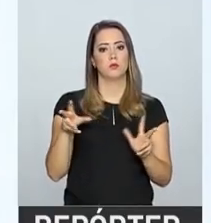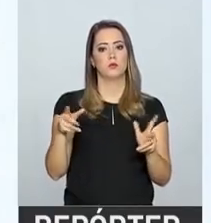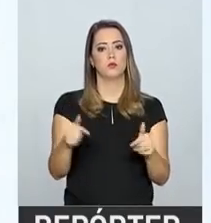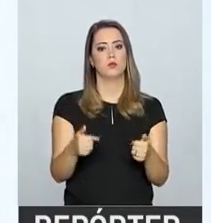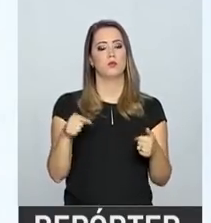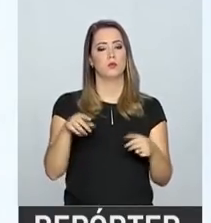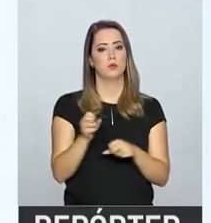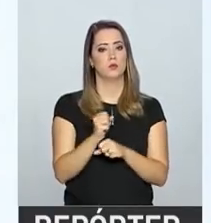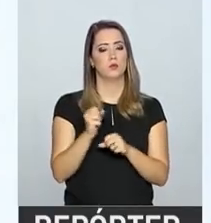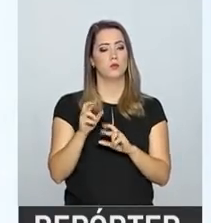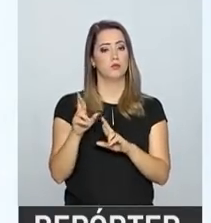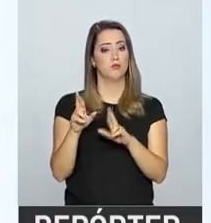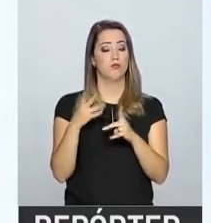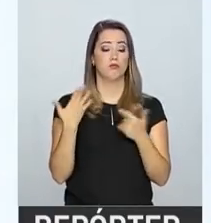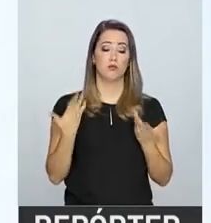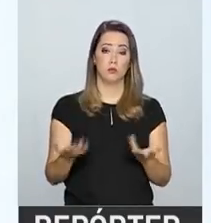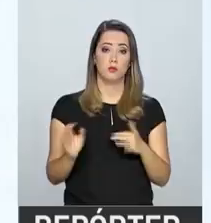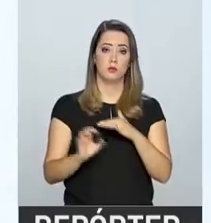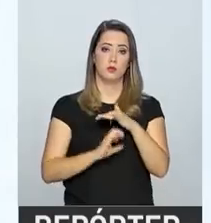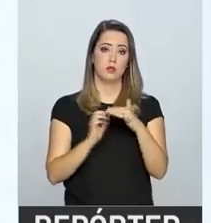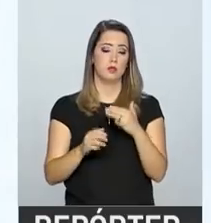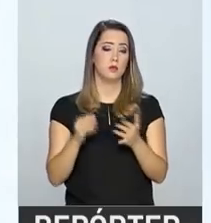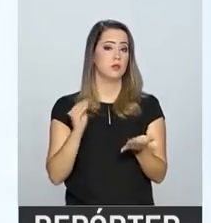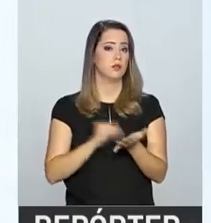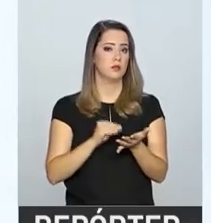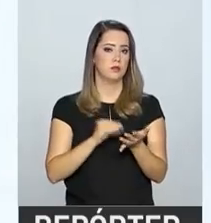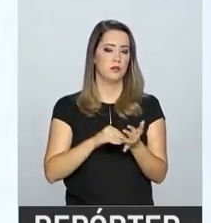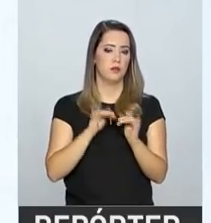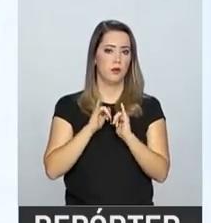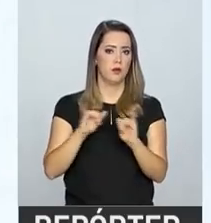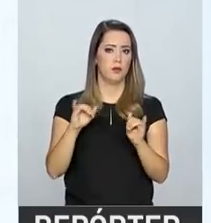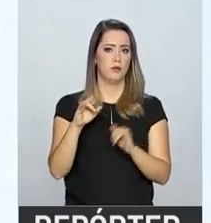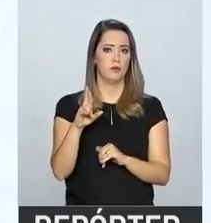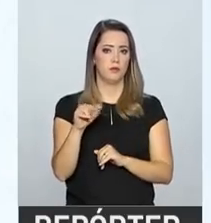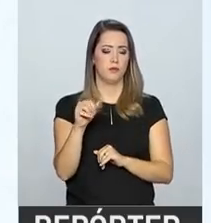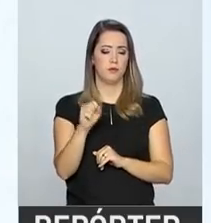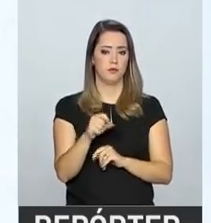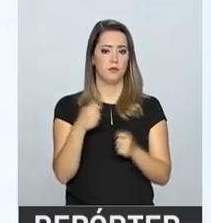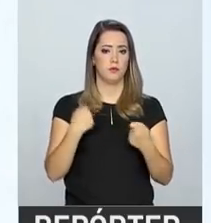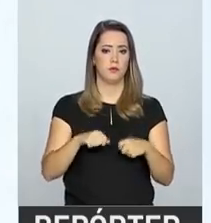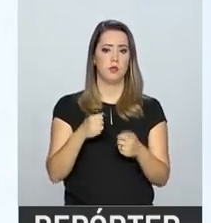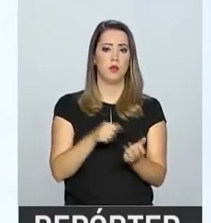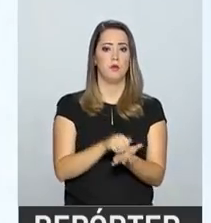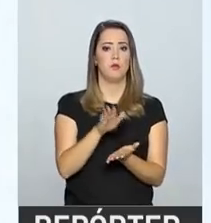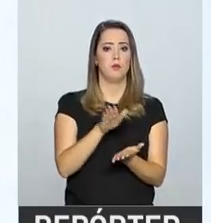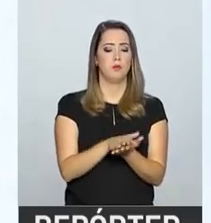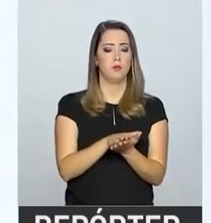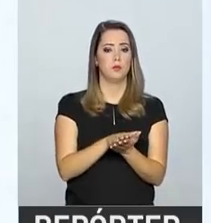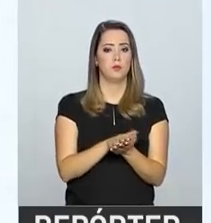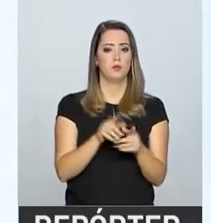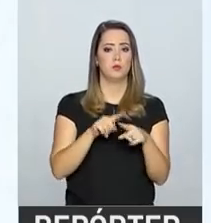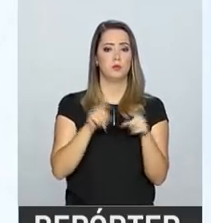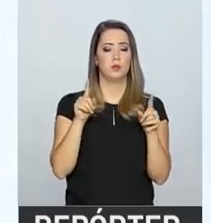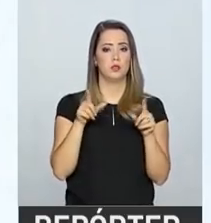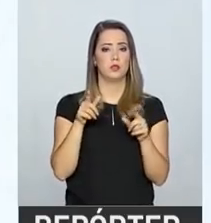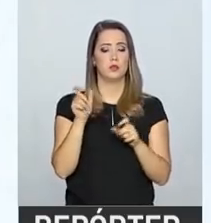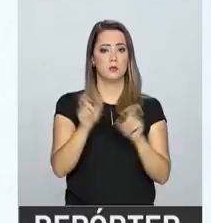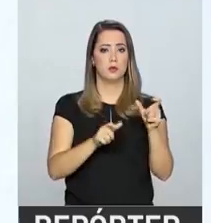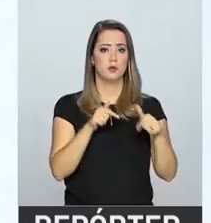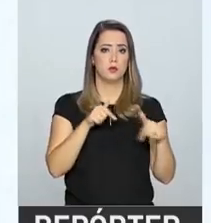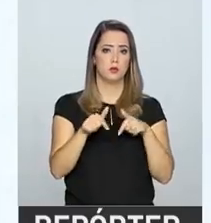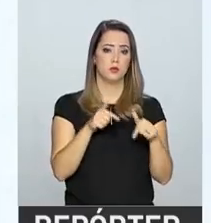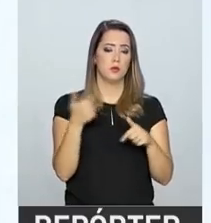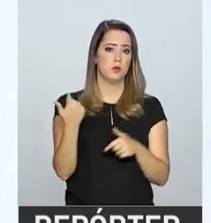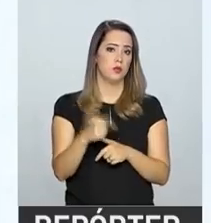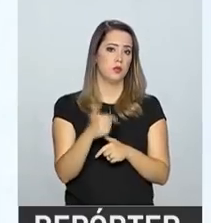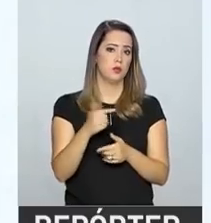estimado as empresas que não fizerem a declaração estão sujeitas à multa já o trabalhador que não tiver